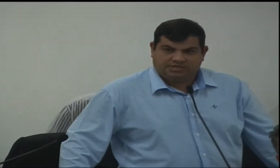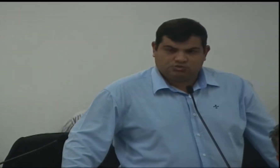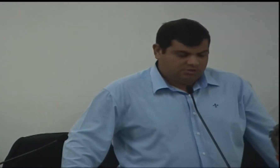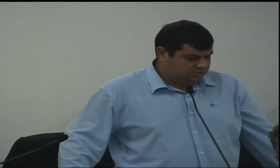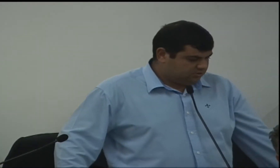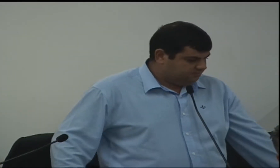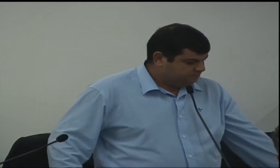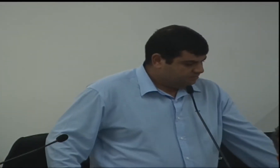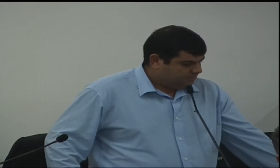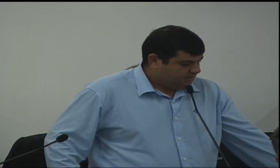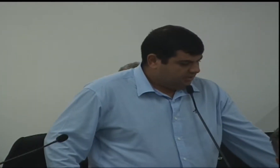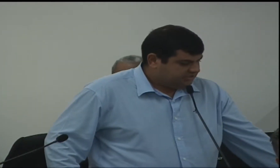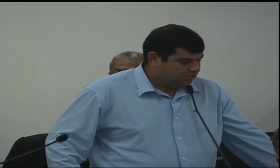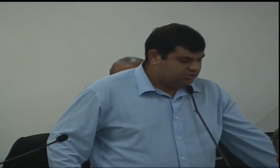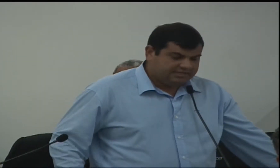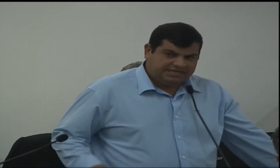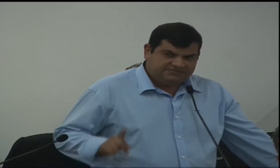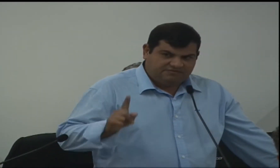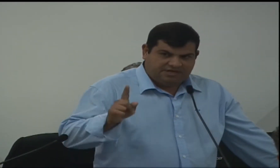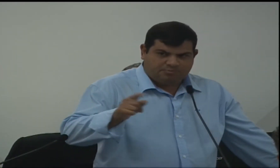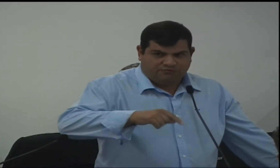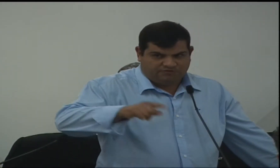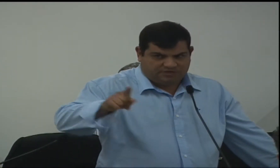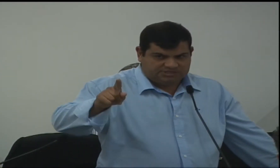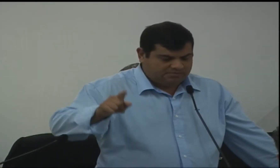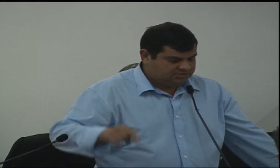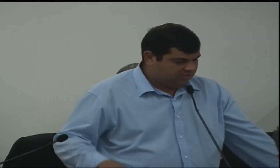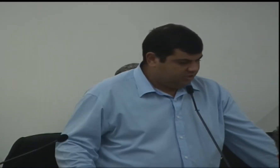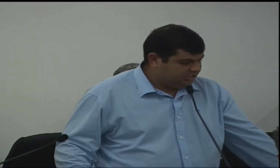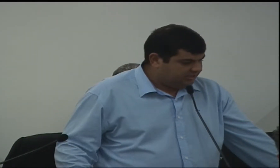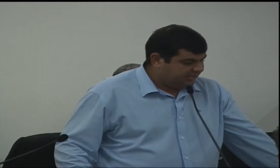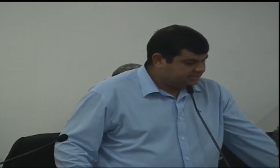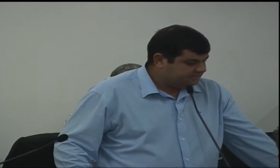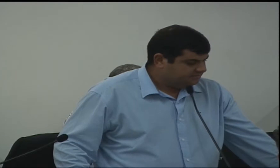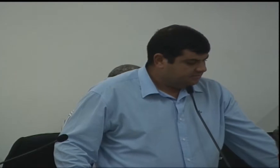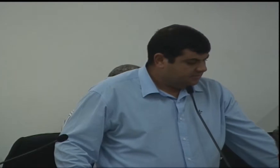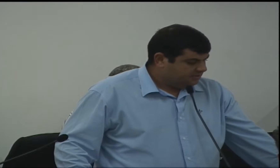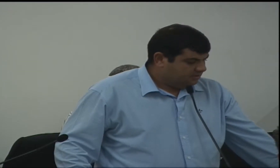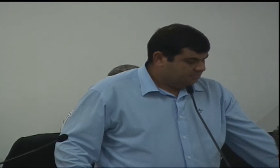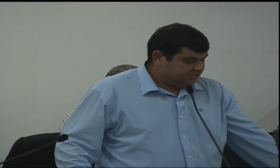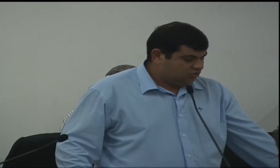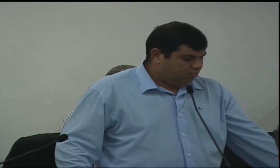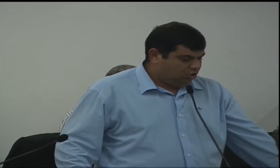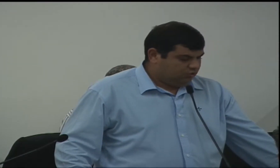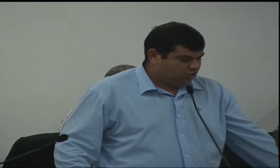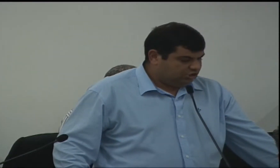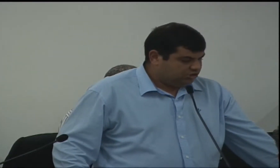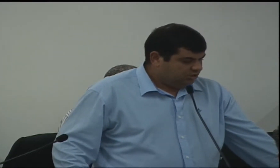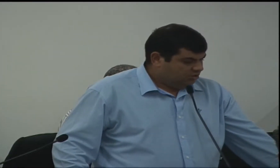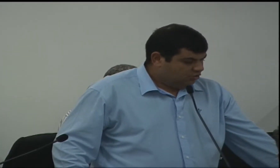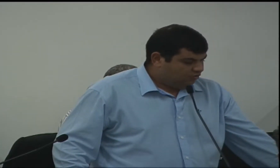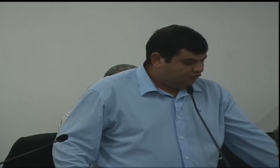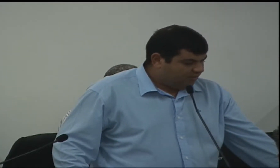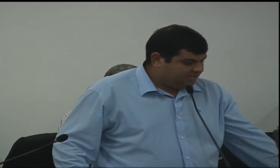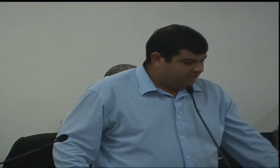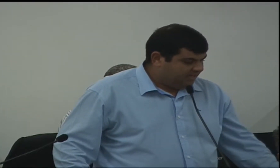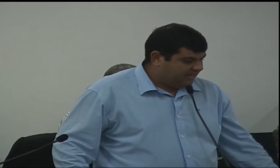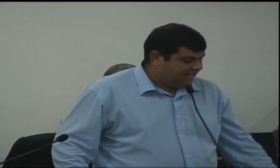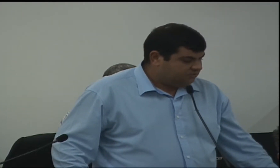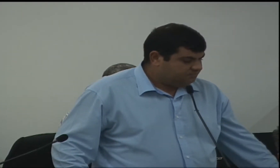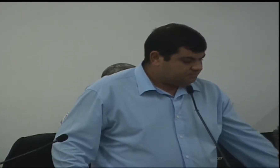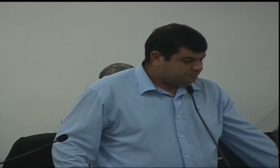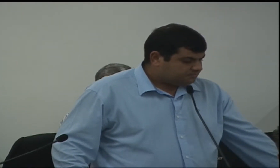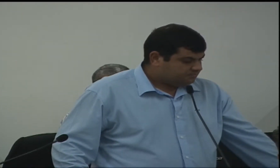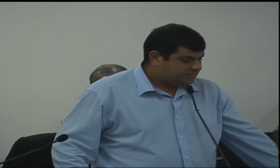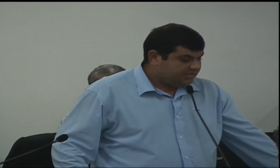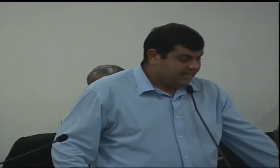de Direitos Humanos, que saiu no dia 3 de fevereiro, porque foi no final de semana, dia 2 e dia 3. Pessoal, boa noite. Conforme